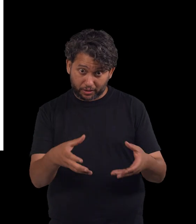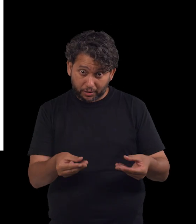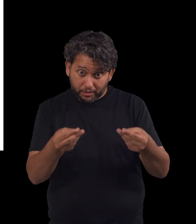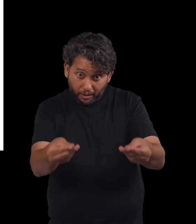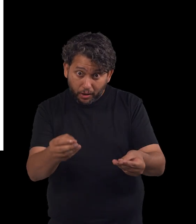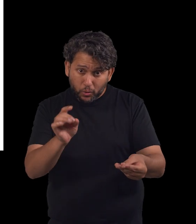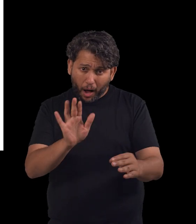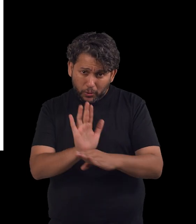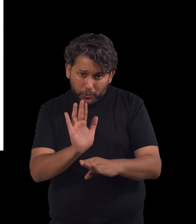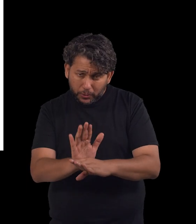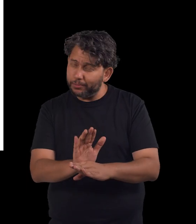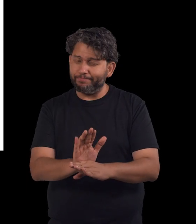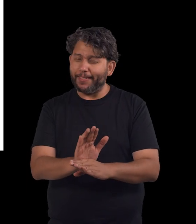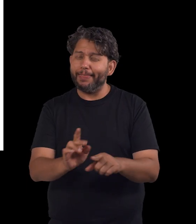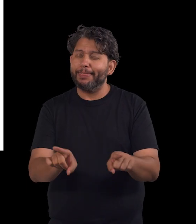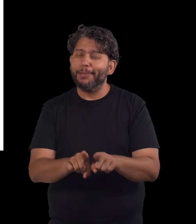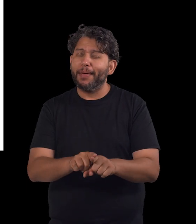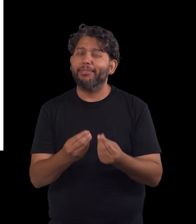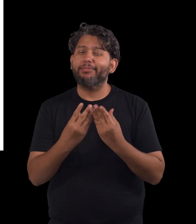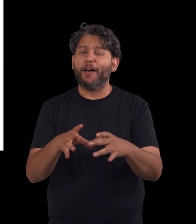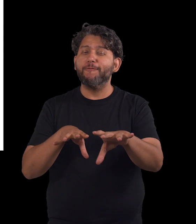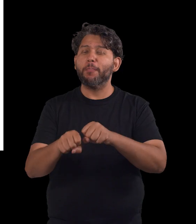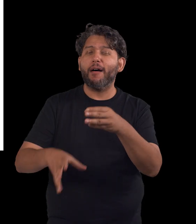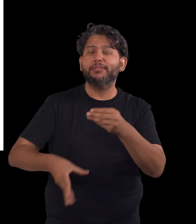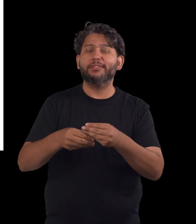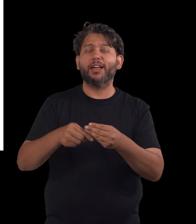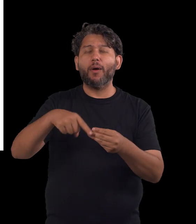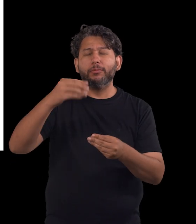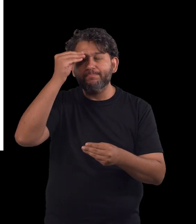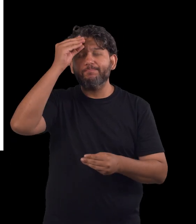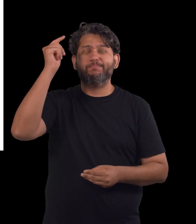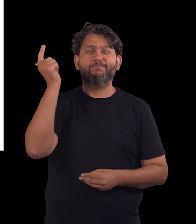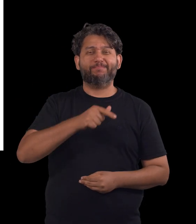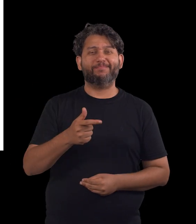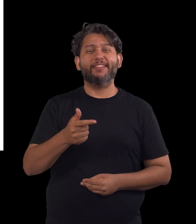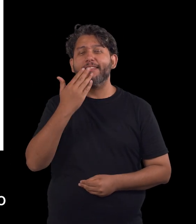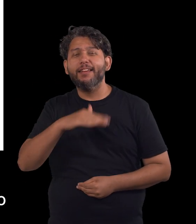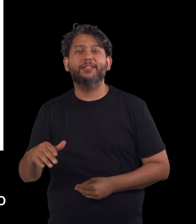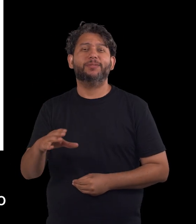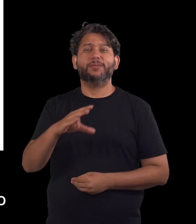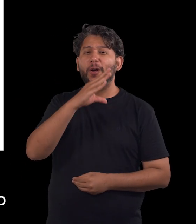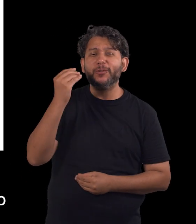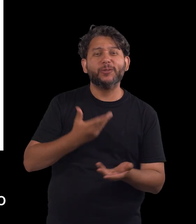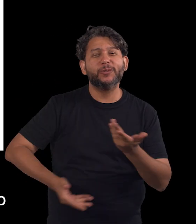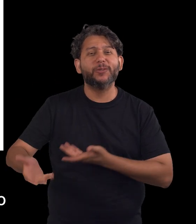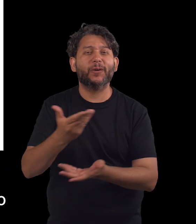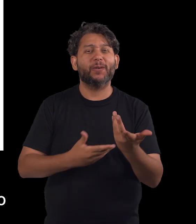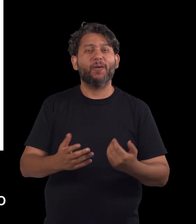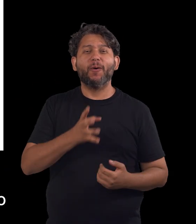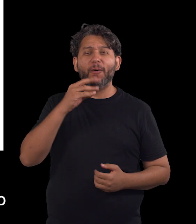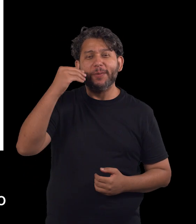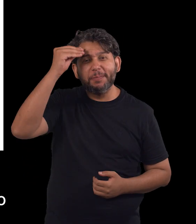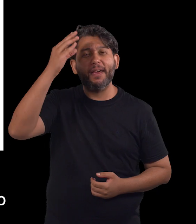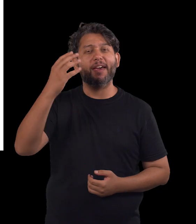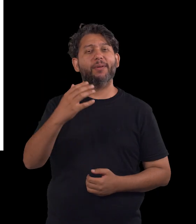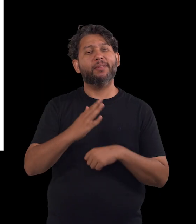apenas um apoio pedagógico, mas um aliado na formação integral de crianças e jovens, articulando conhecimento,